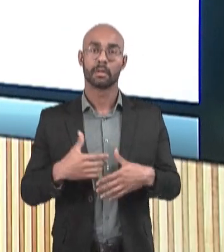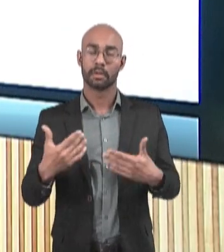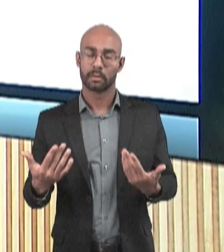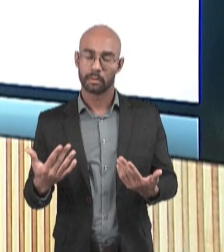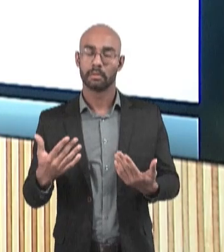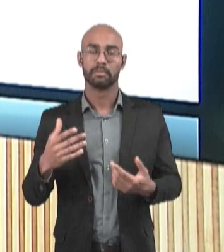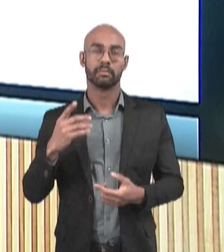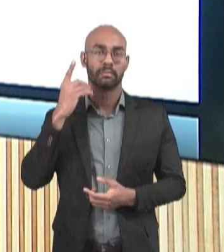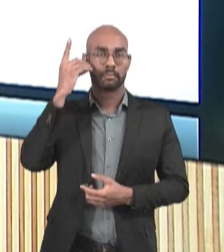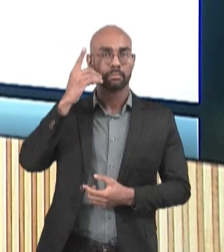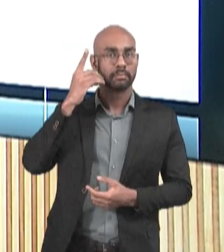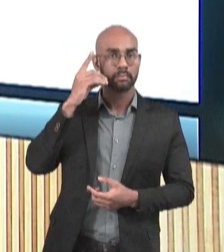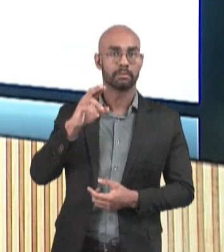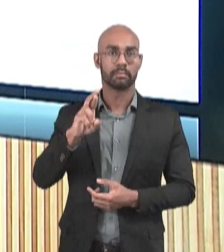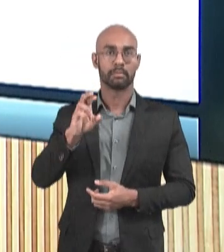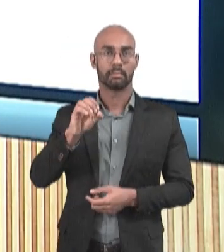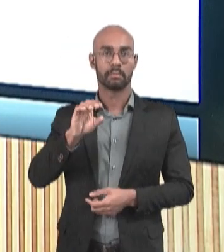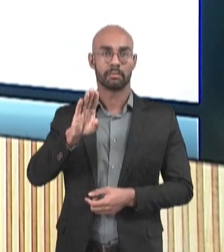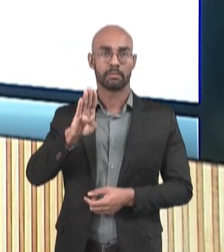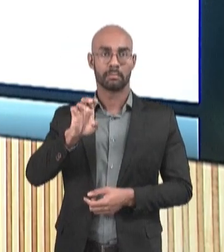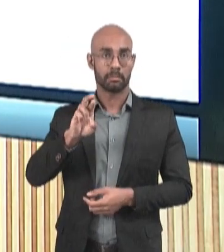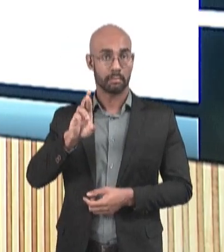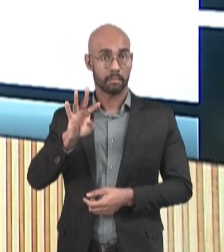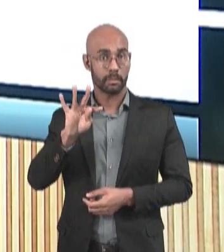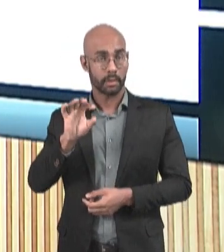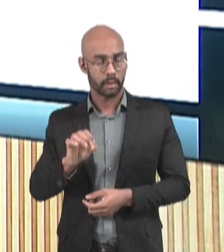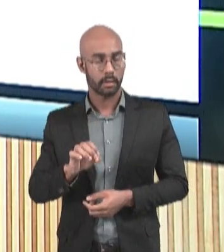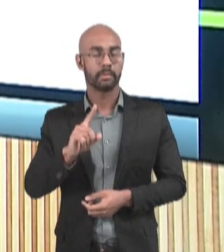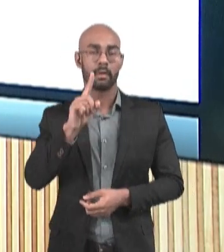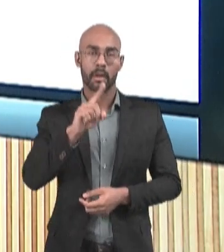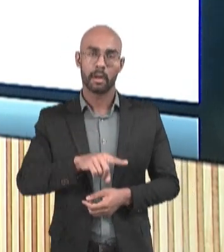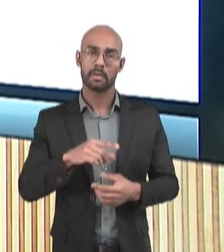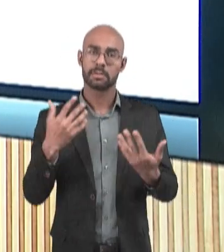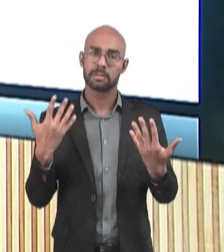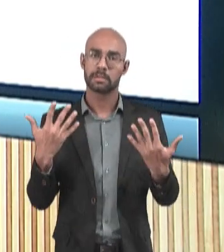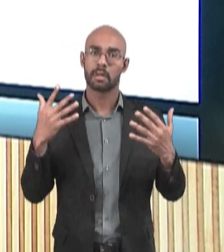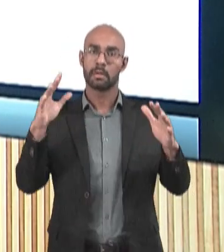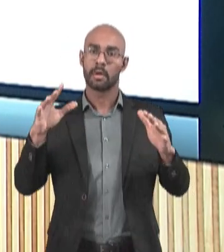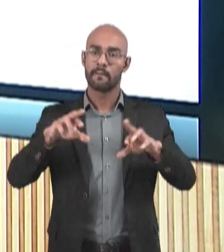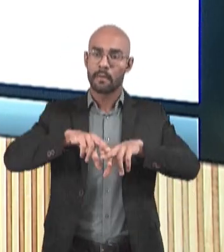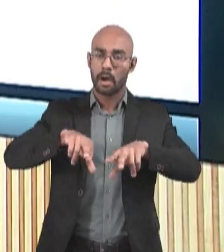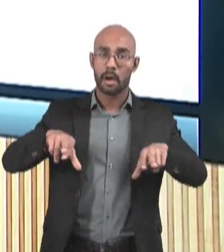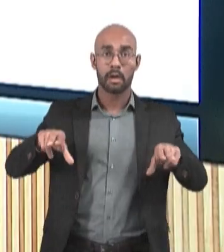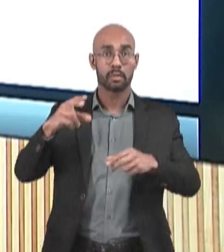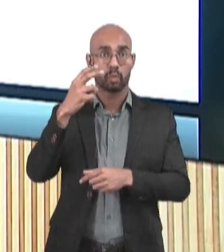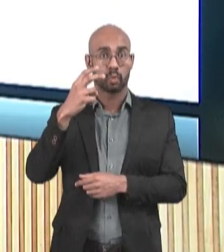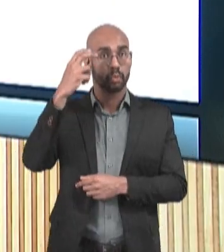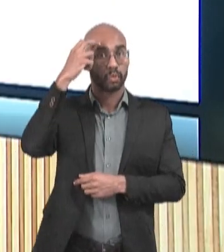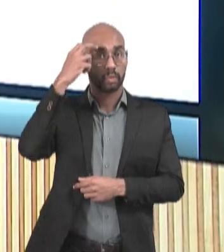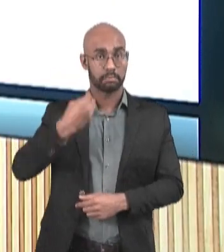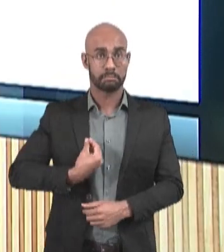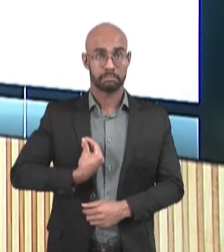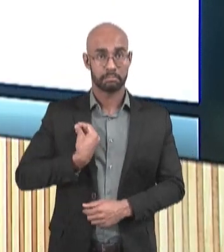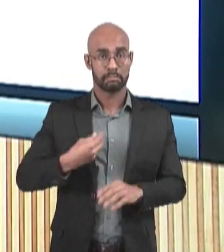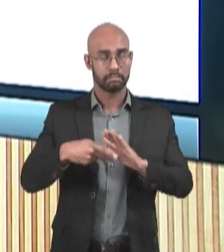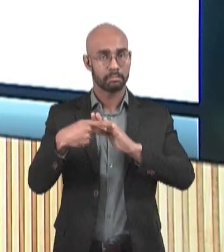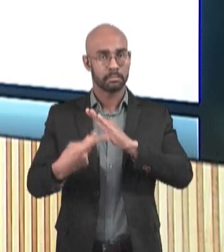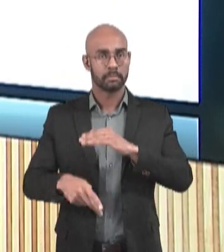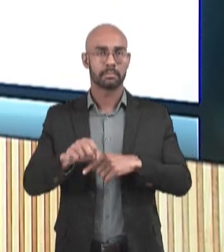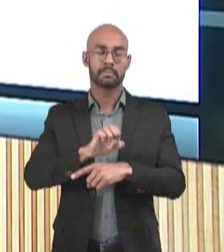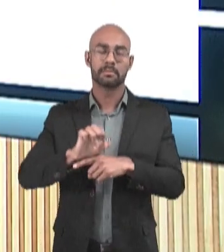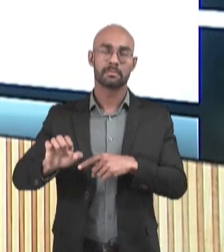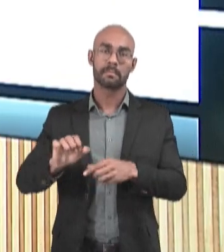Rachioca com essa comenda é celebrar a diversidade cultural, né, muito presente aqui no nosso